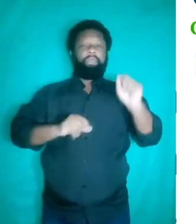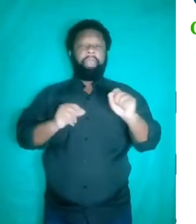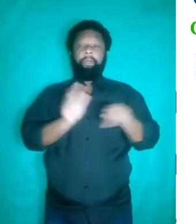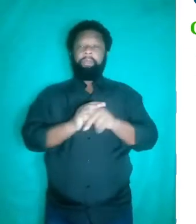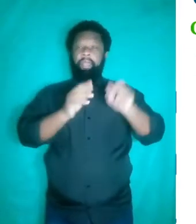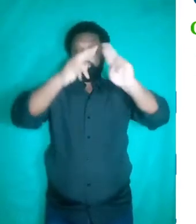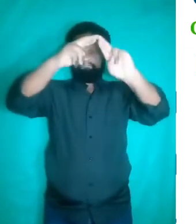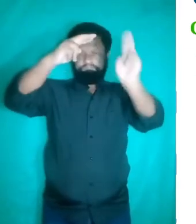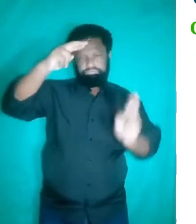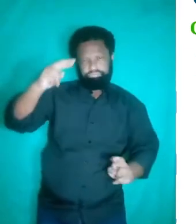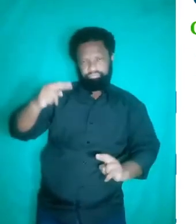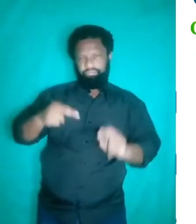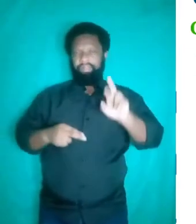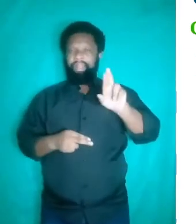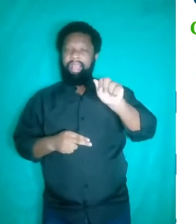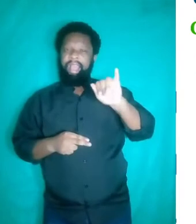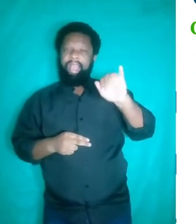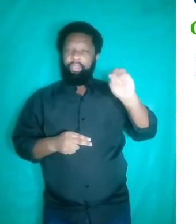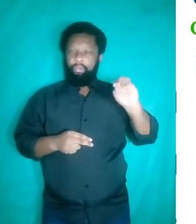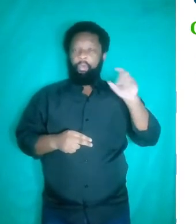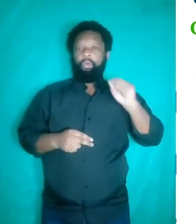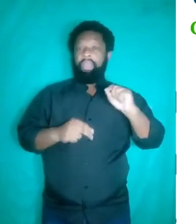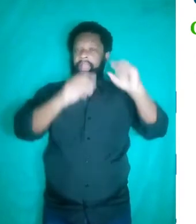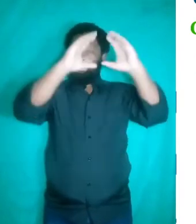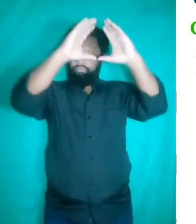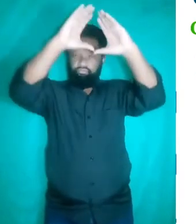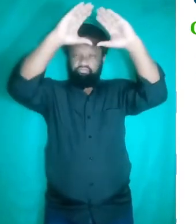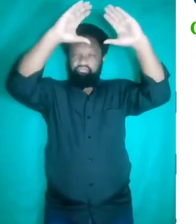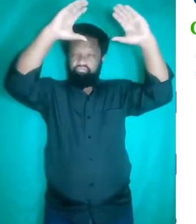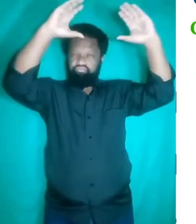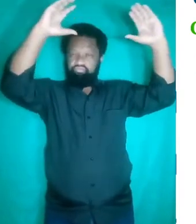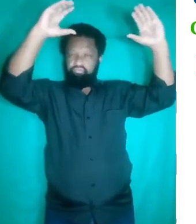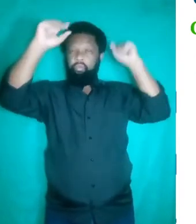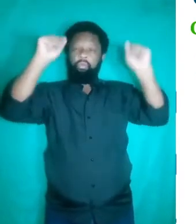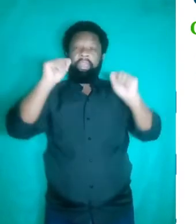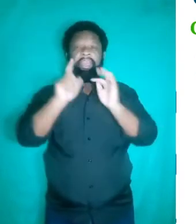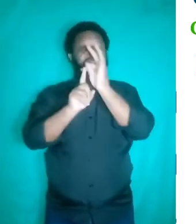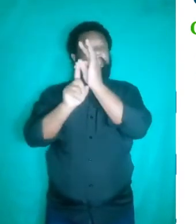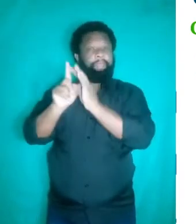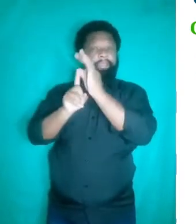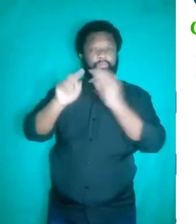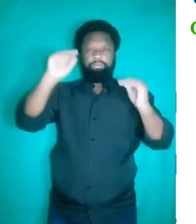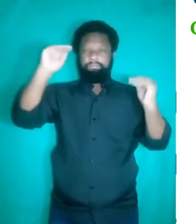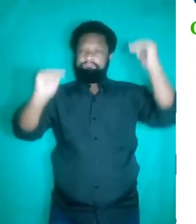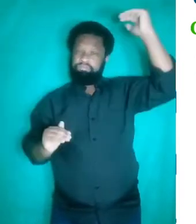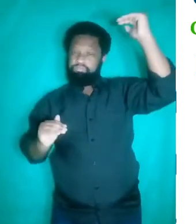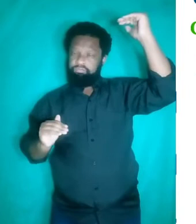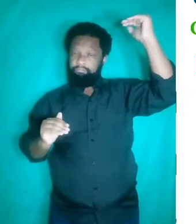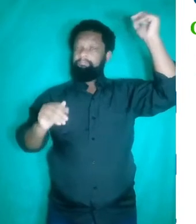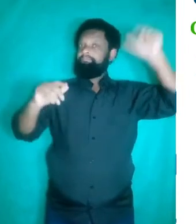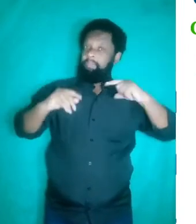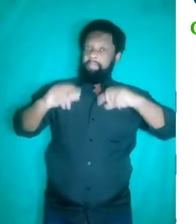a respeito dos raios. Aqui a gente vai falar um pouco melhor. Tem a formação da nuvem através, da diferença de temperatura, a gente tem